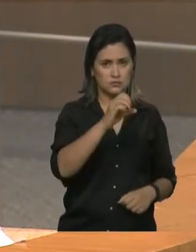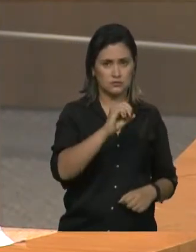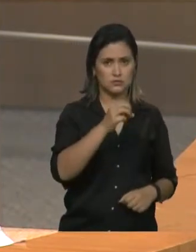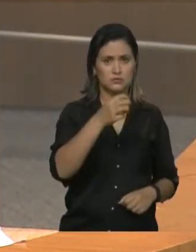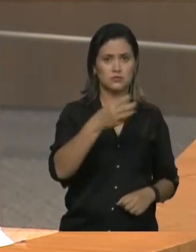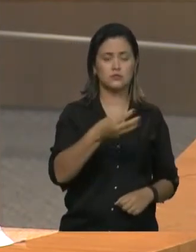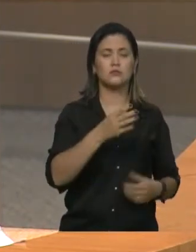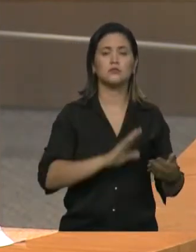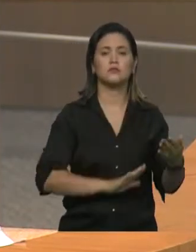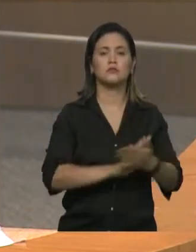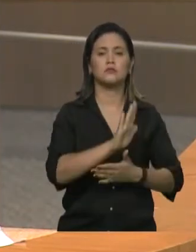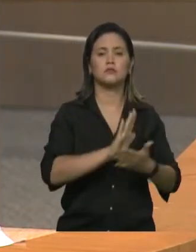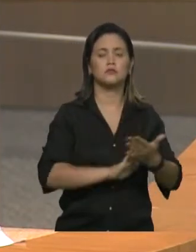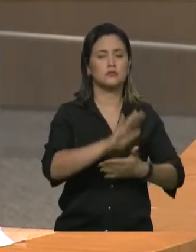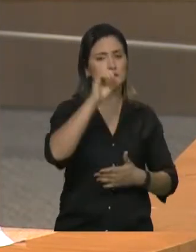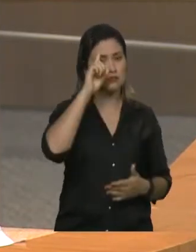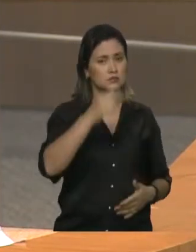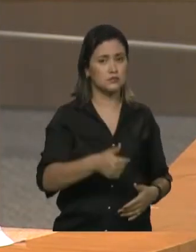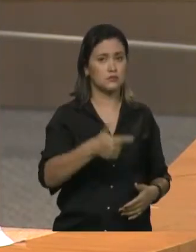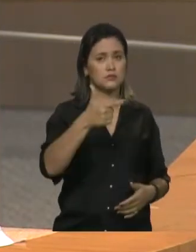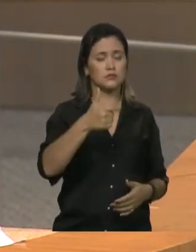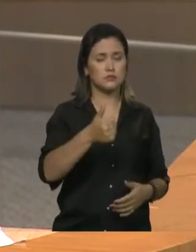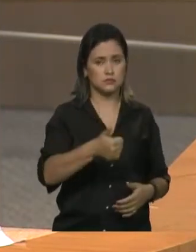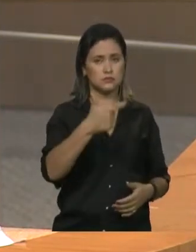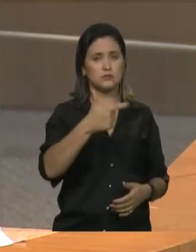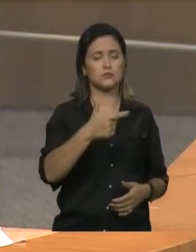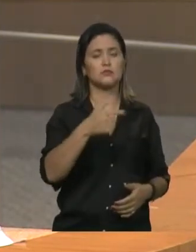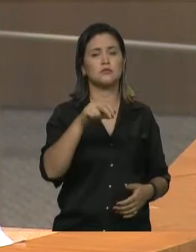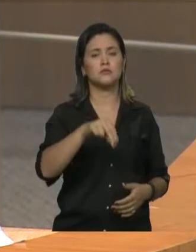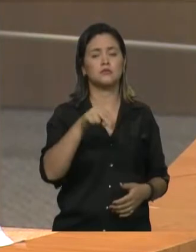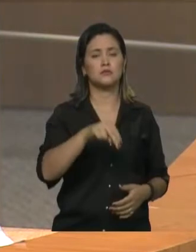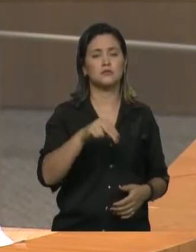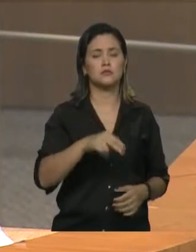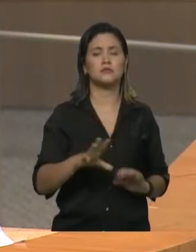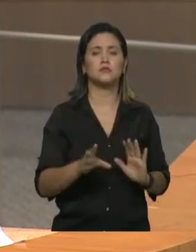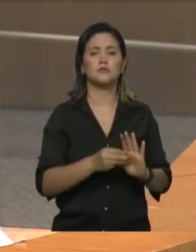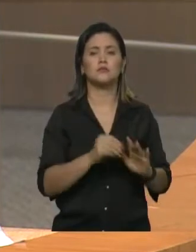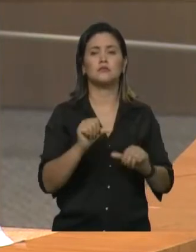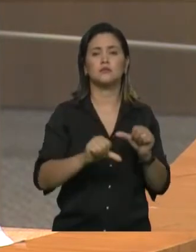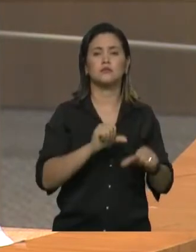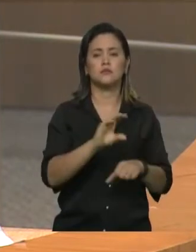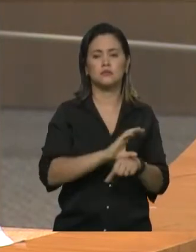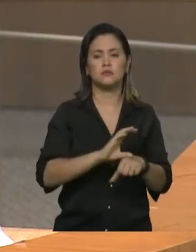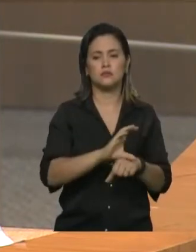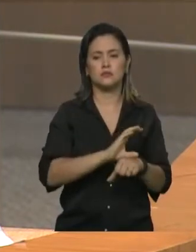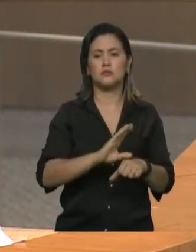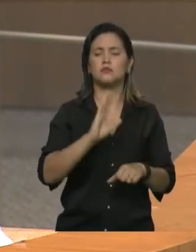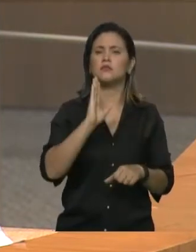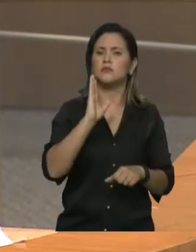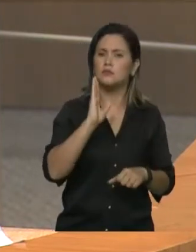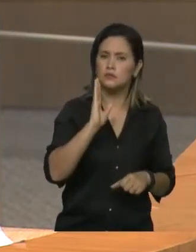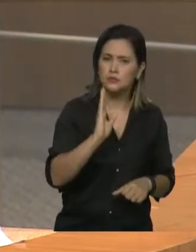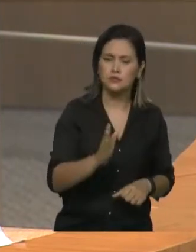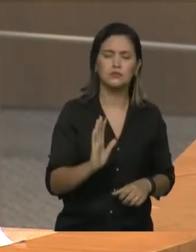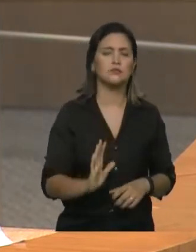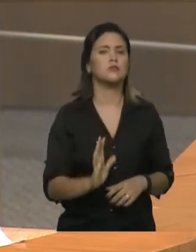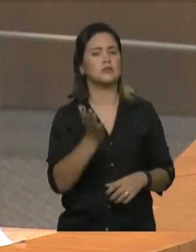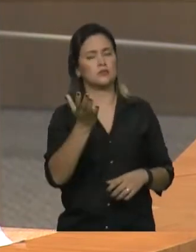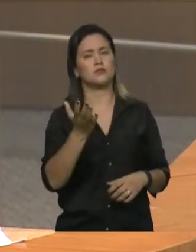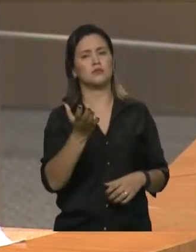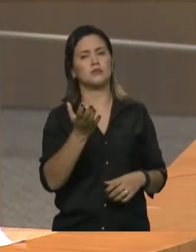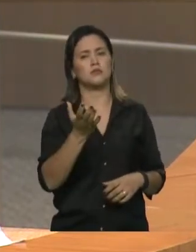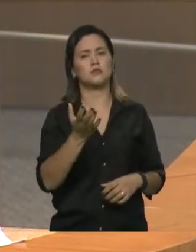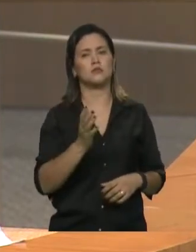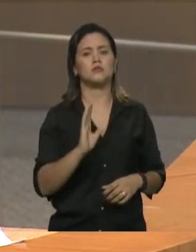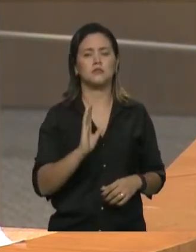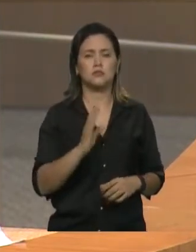novembro, ou seja, a emenda, deputado Zé Inácio, que alterou a Constituição, já está vigente. Ela faz parte